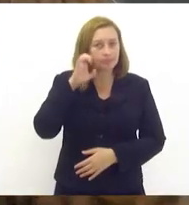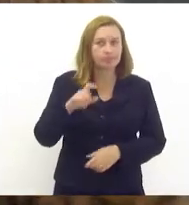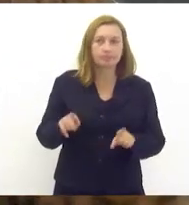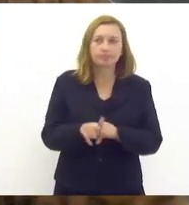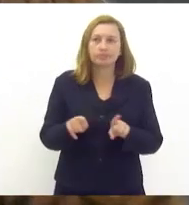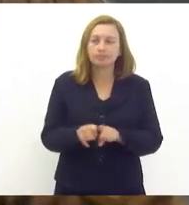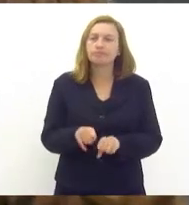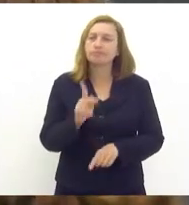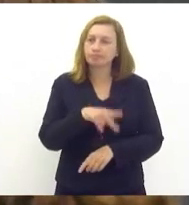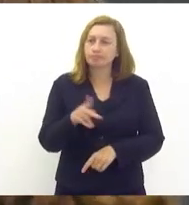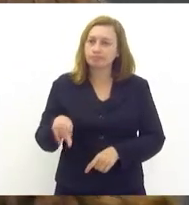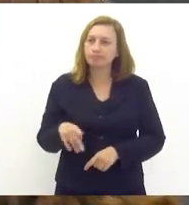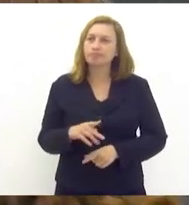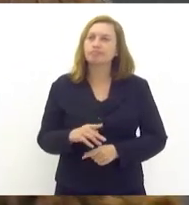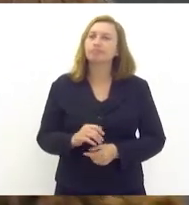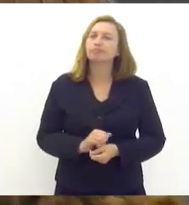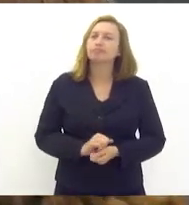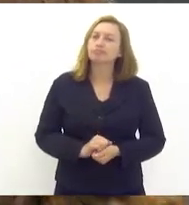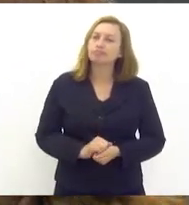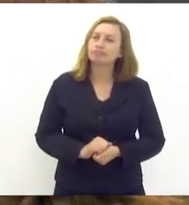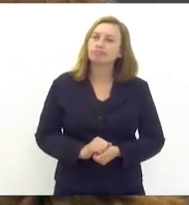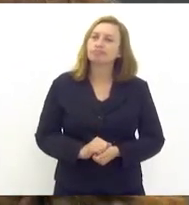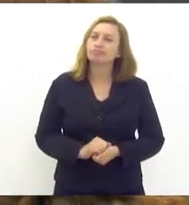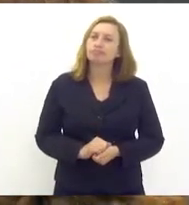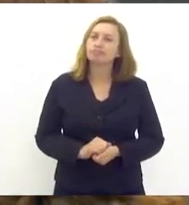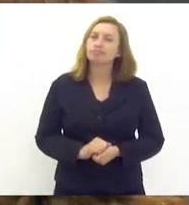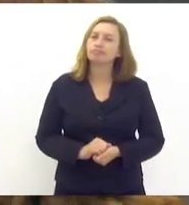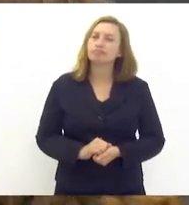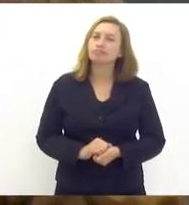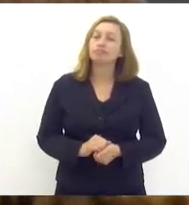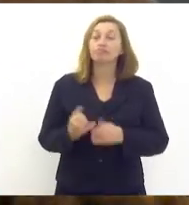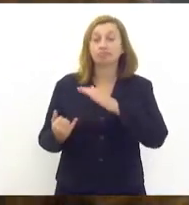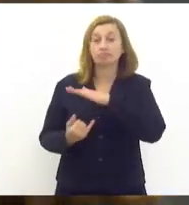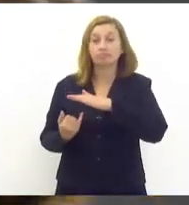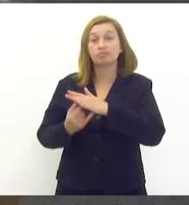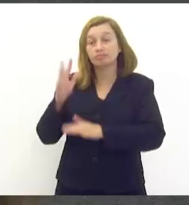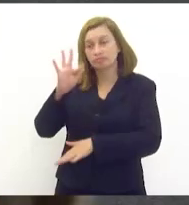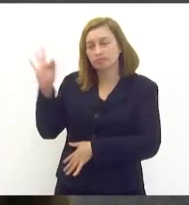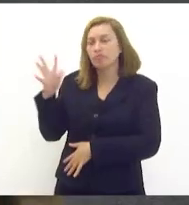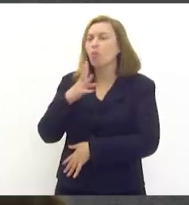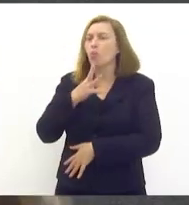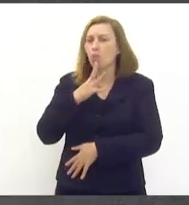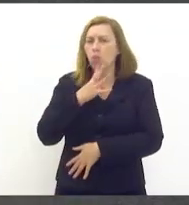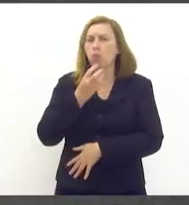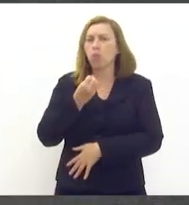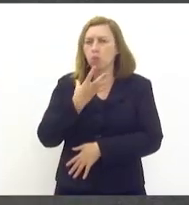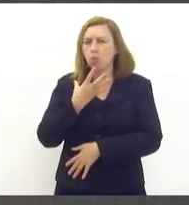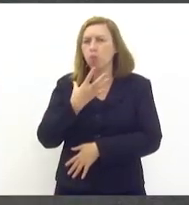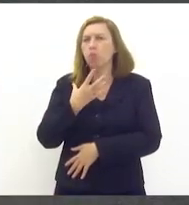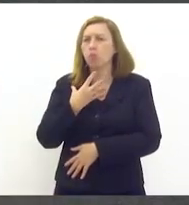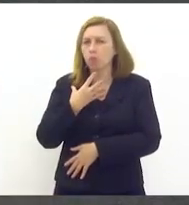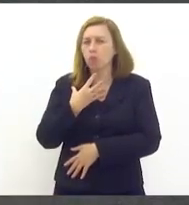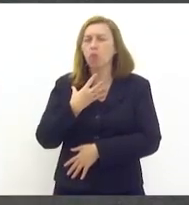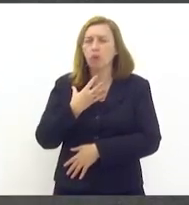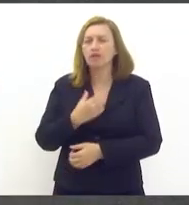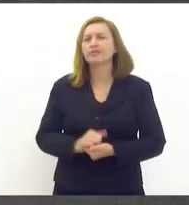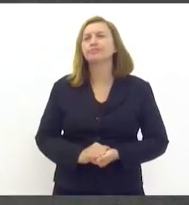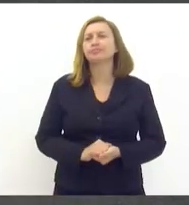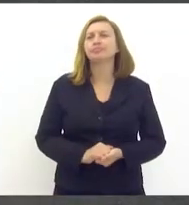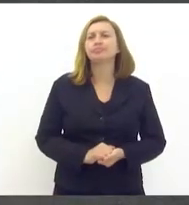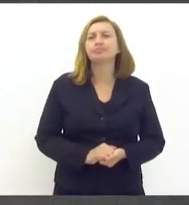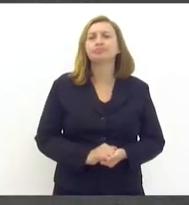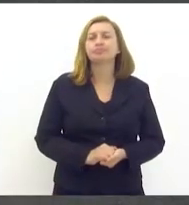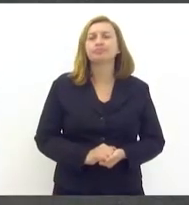queimou também a professora sistema dos institutos federais conhece bem isso nós puxamos por esse lado